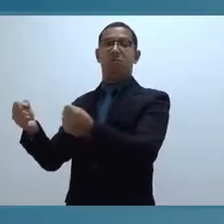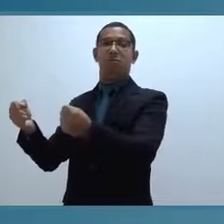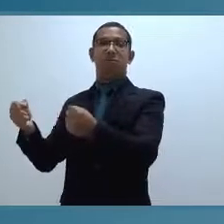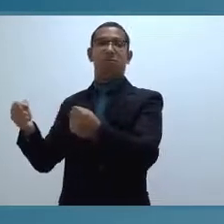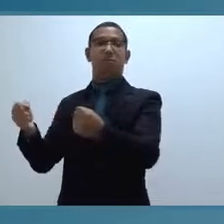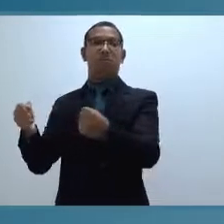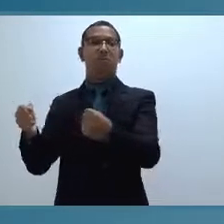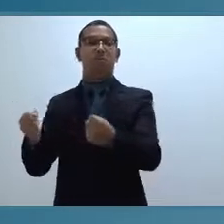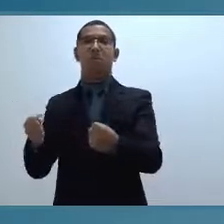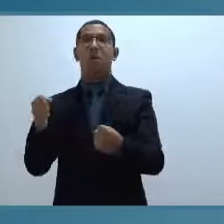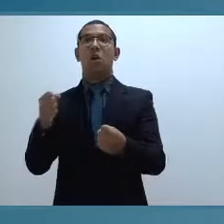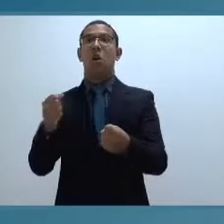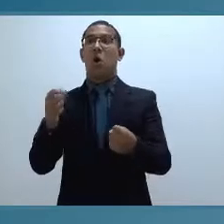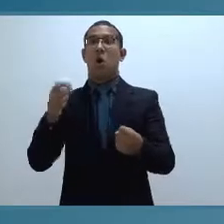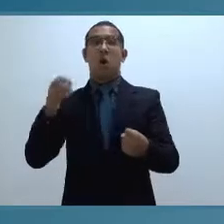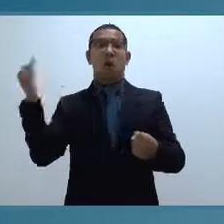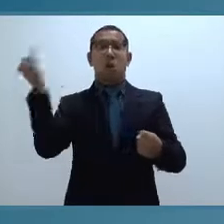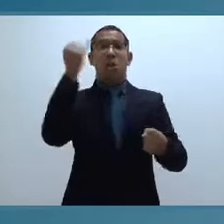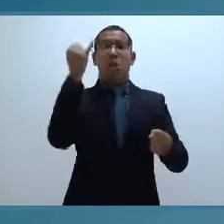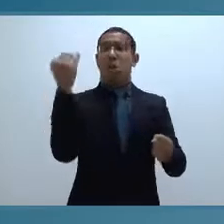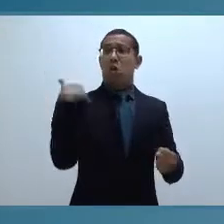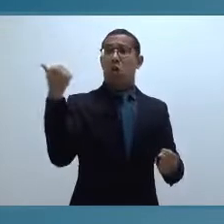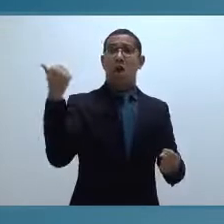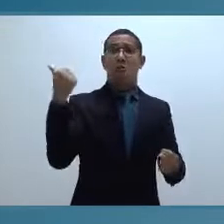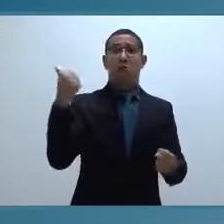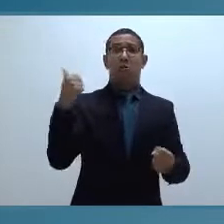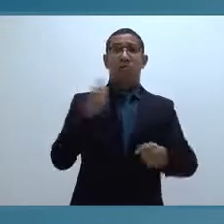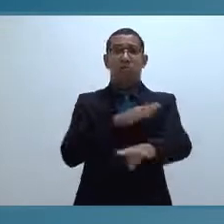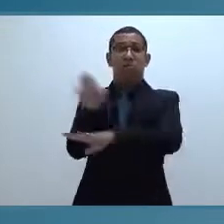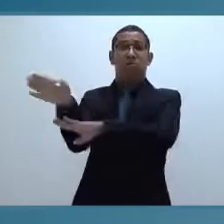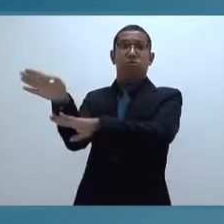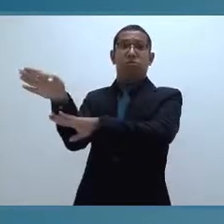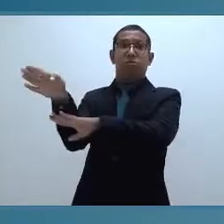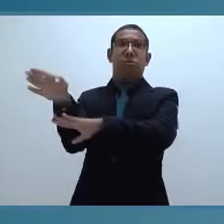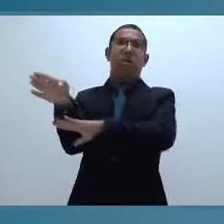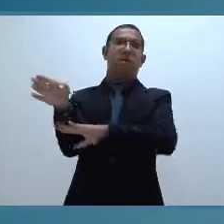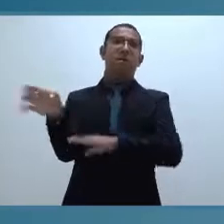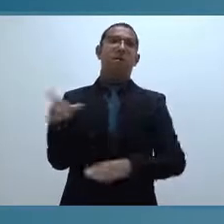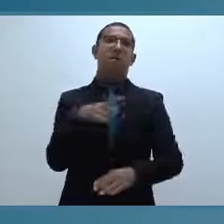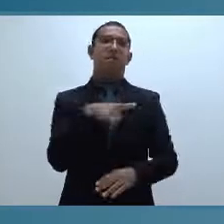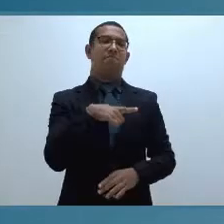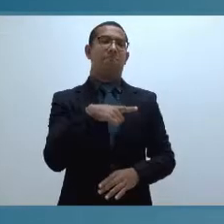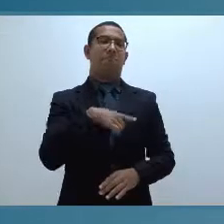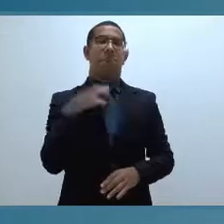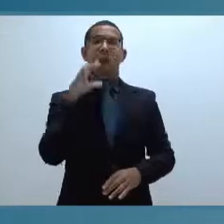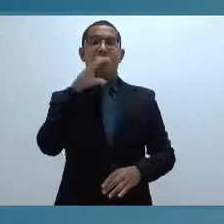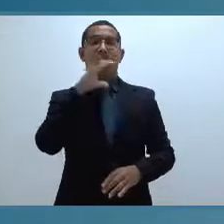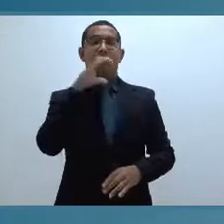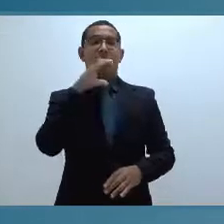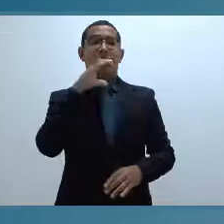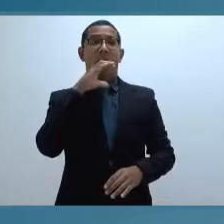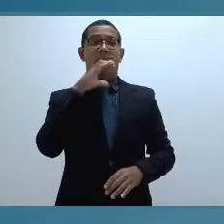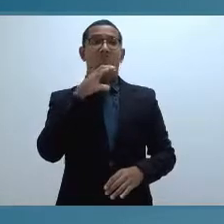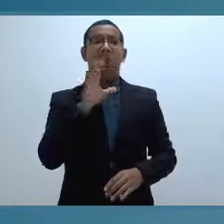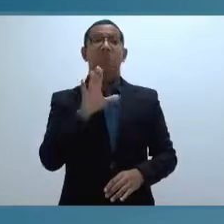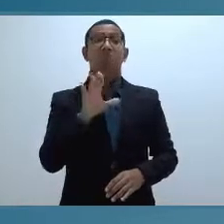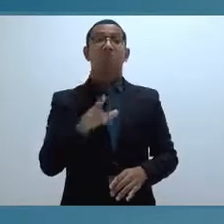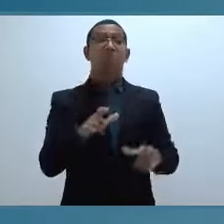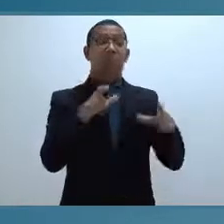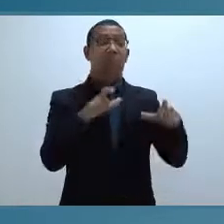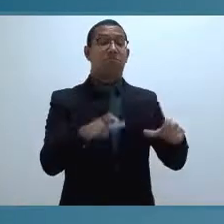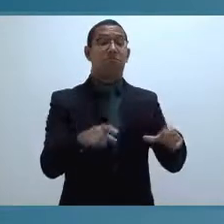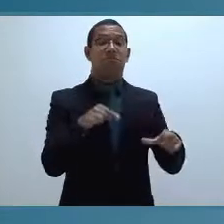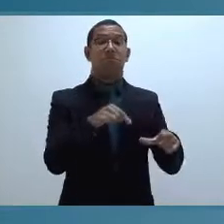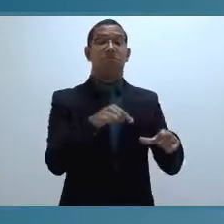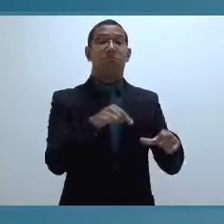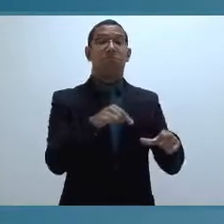qualquer emergência. Não havendo prejuízo para a unidade jurisdicional, a crescente do município de Vitória do Xingu possui